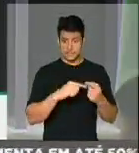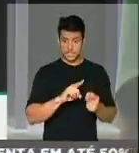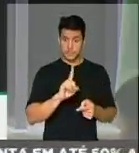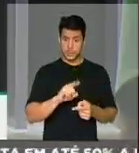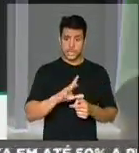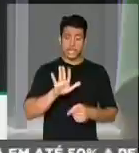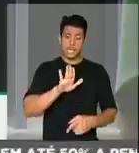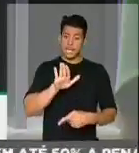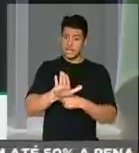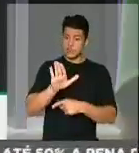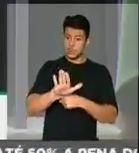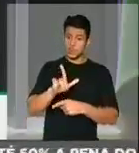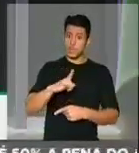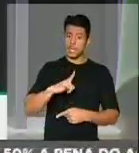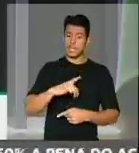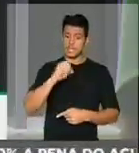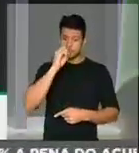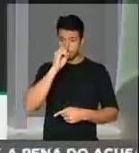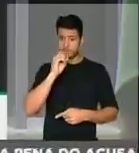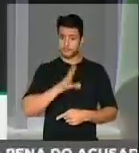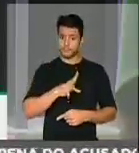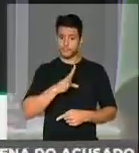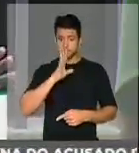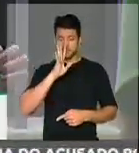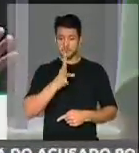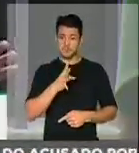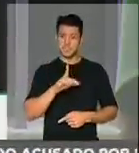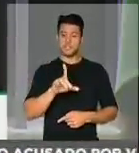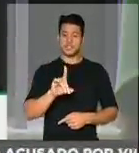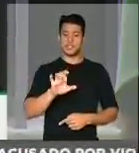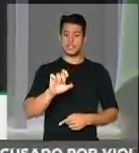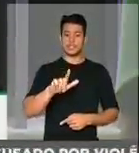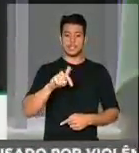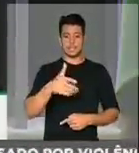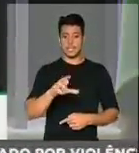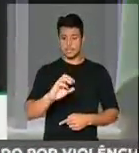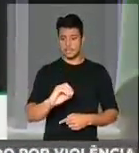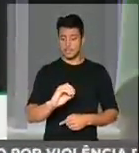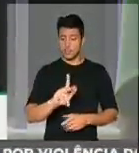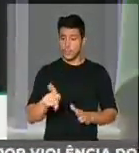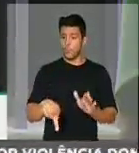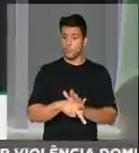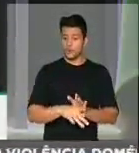foi relatado, uma parte desse dinheiro voltou para irrigar campanhas políticas.